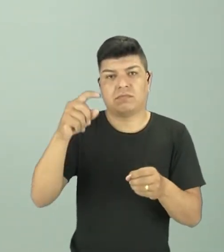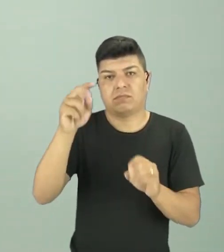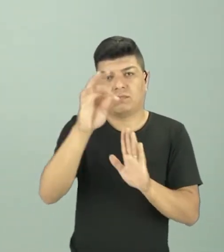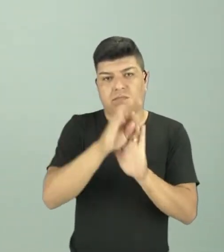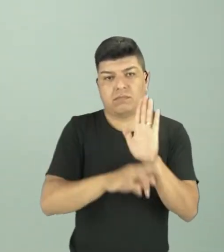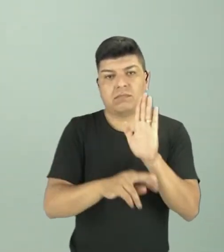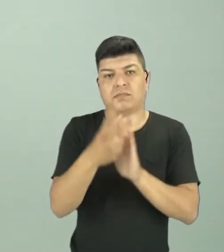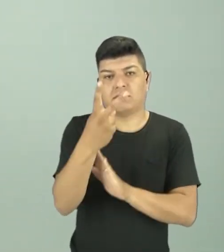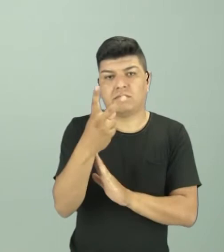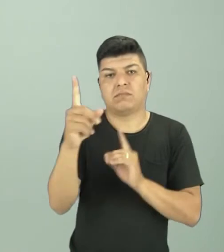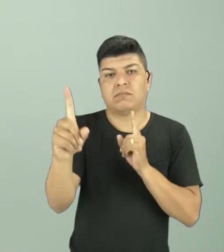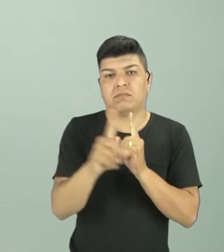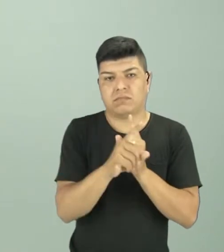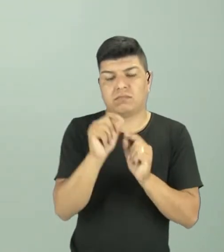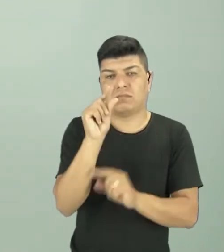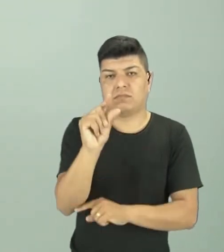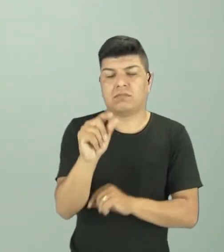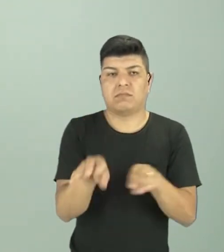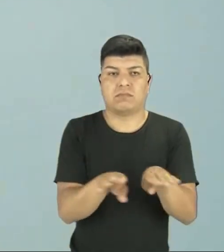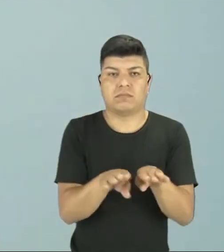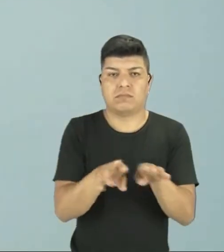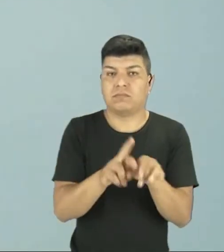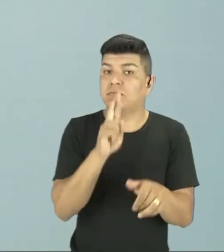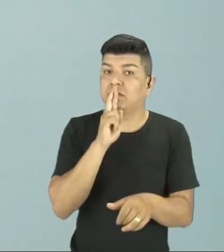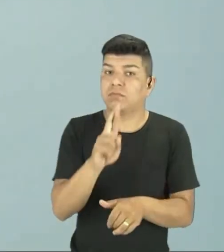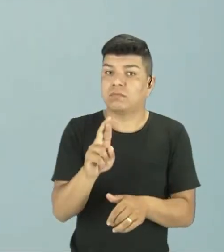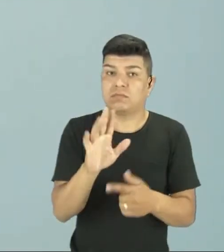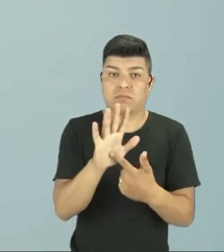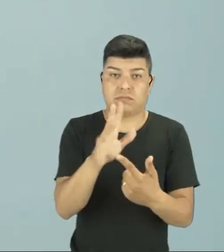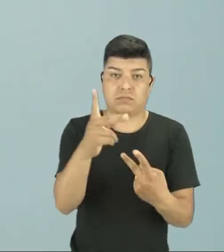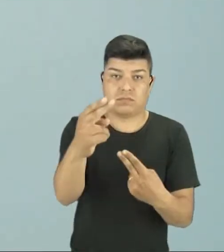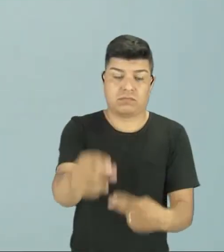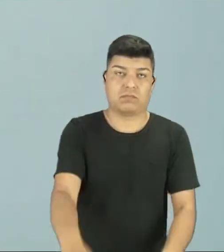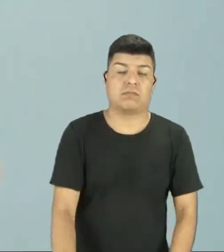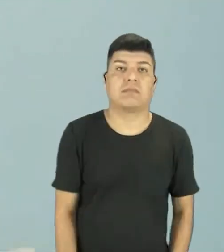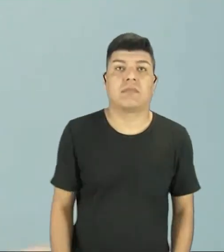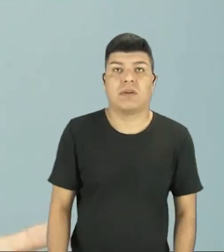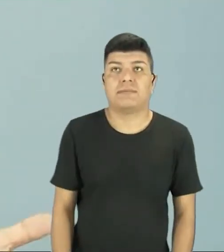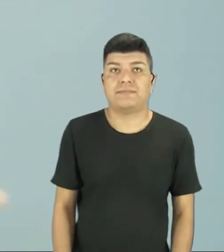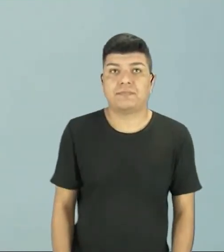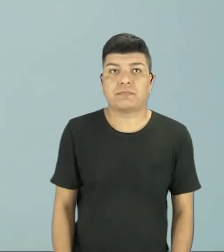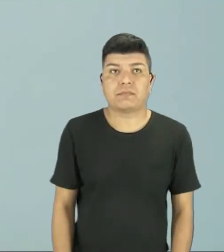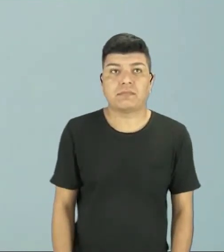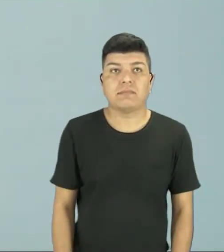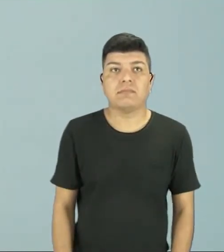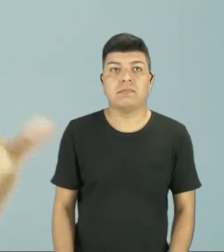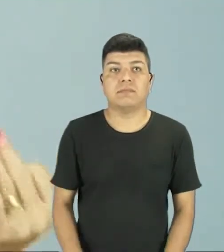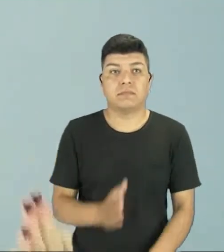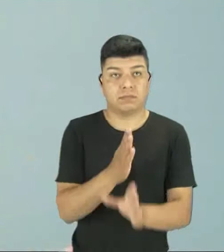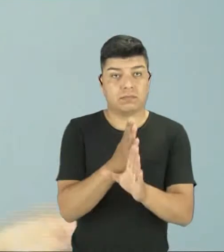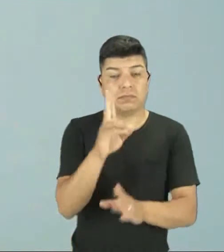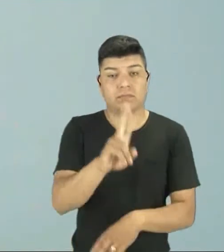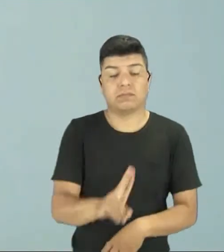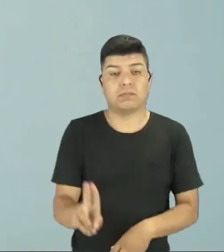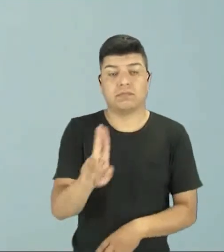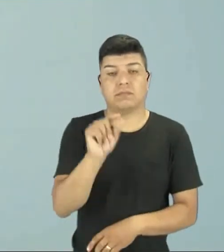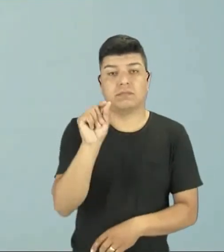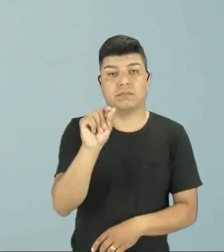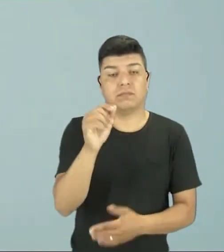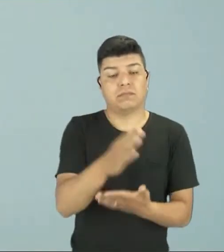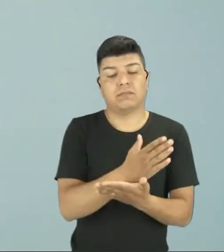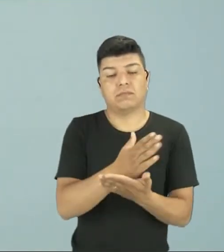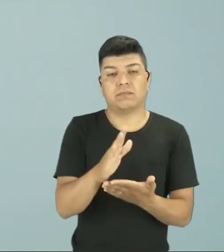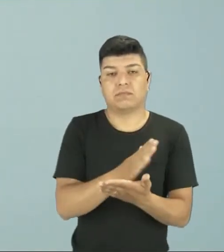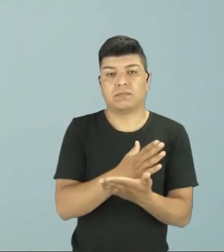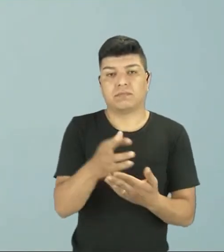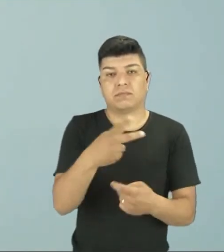2, você vai encontrar um pouquinho dessa resposta aqui, tá certo? E aí, entretanto, ele utilizava